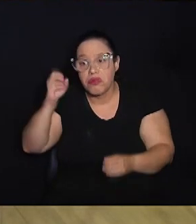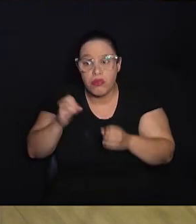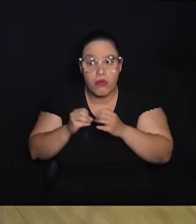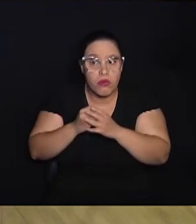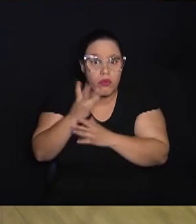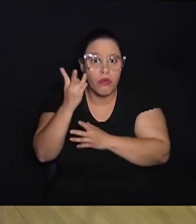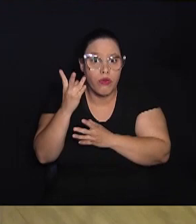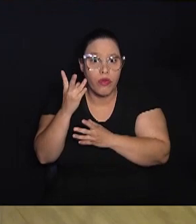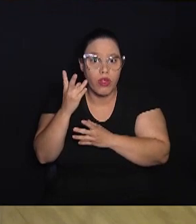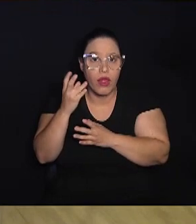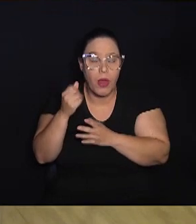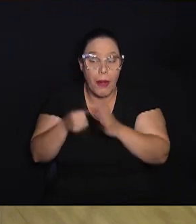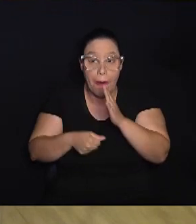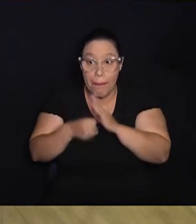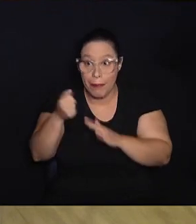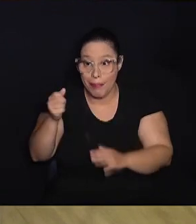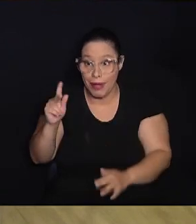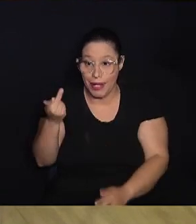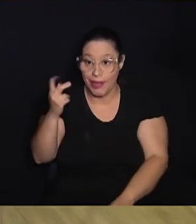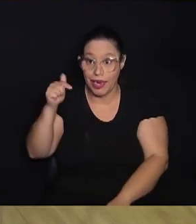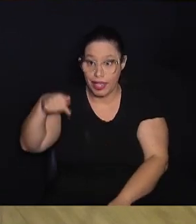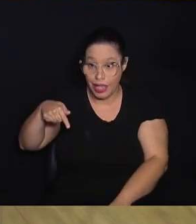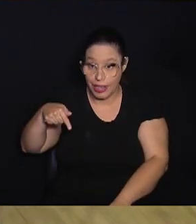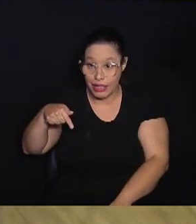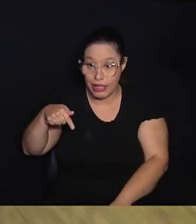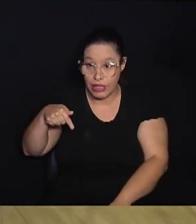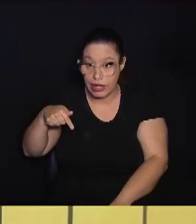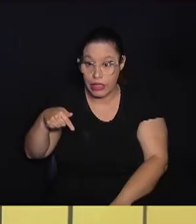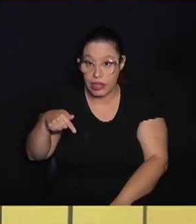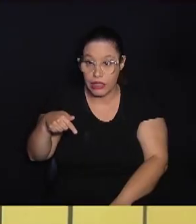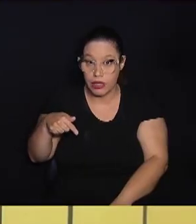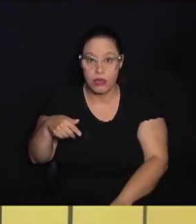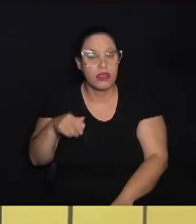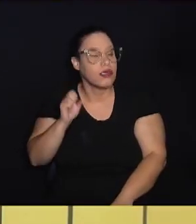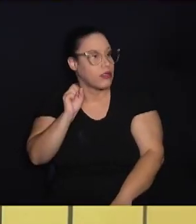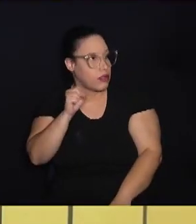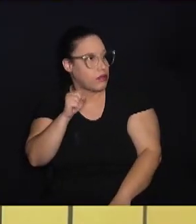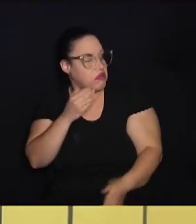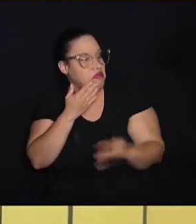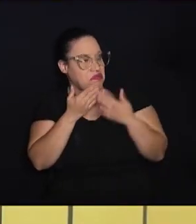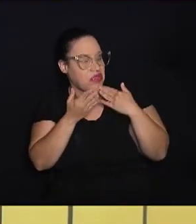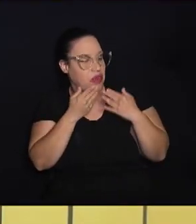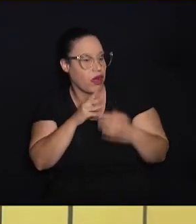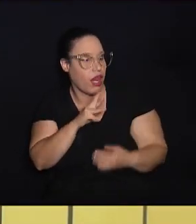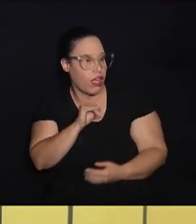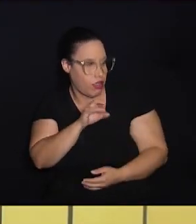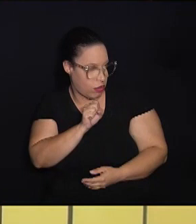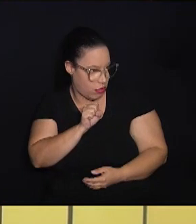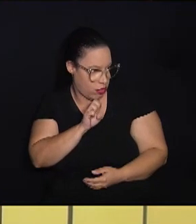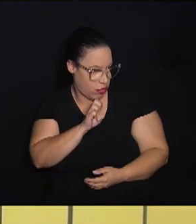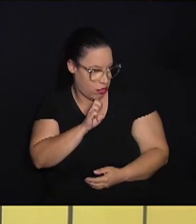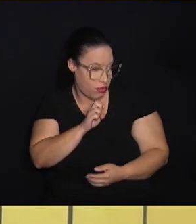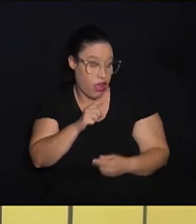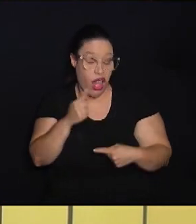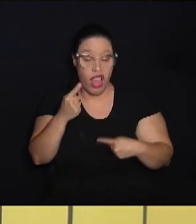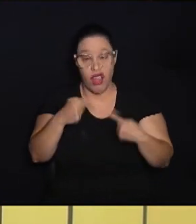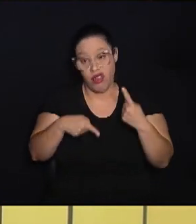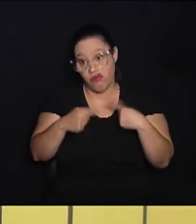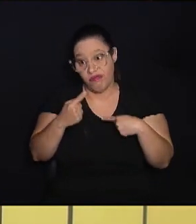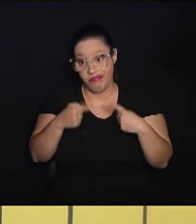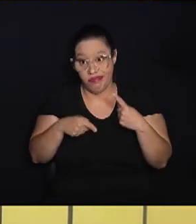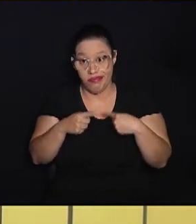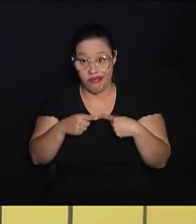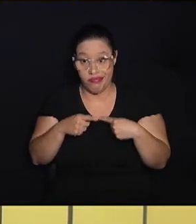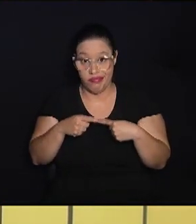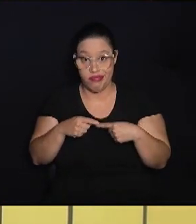registro dos primeiros HQs temos como como eu tava até batendo um papo com o Alexandre antes Aqui como ele mesmo falou a controversas né mas na prática